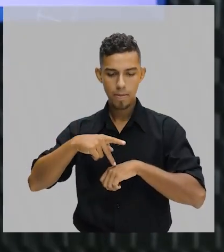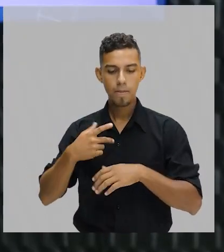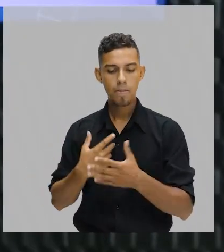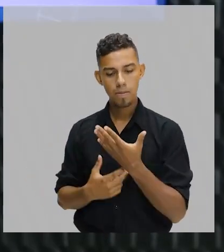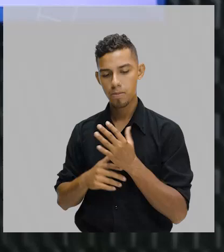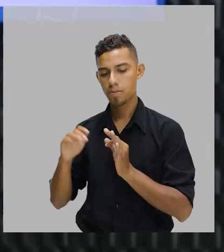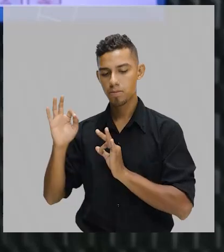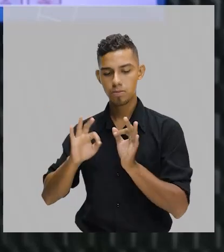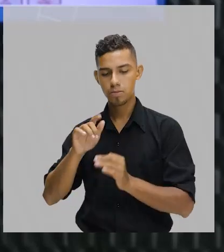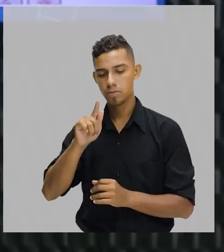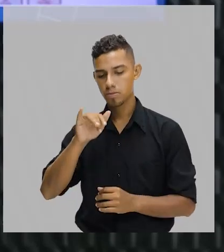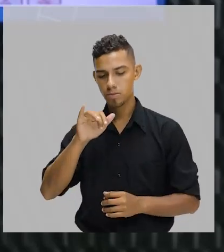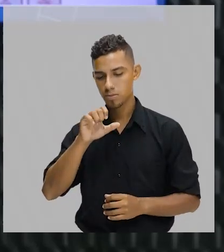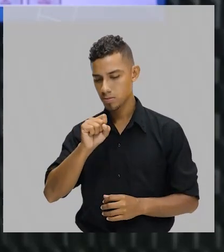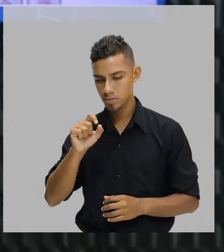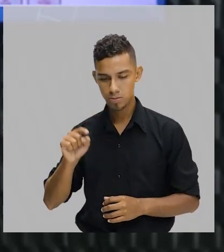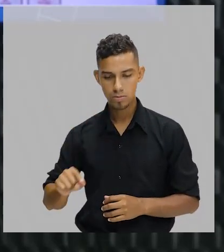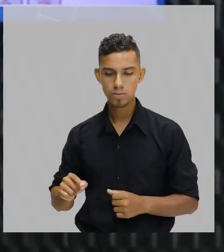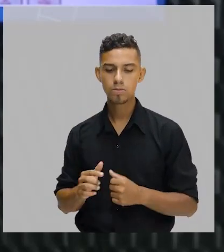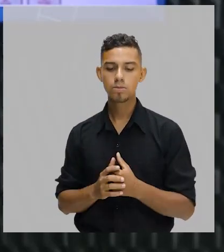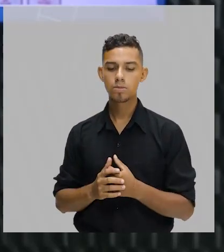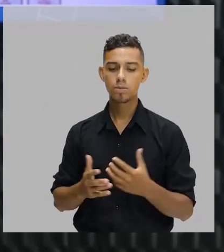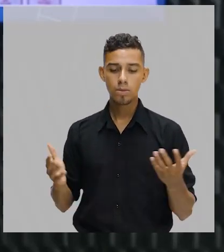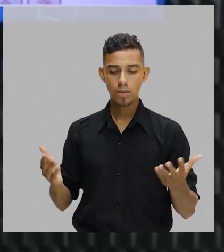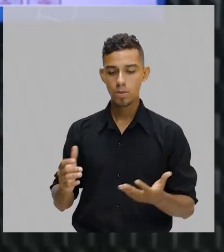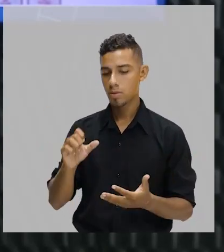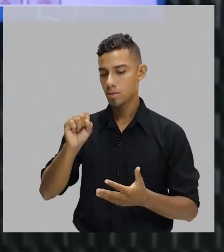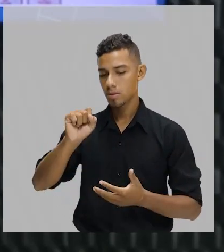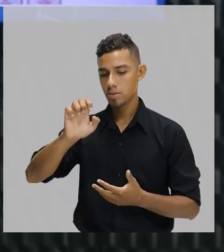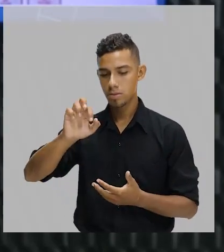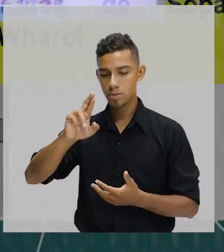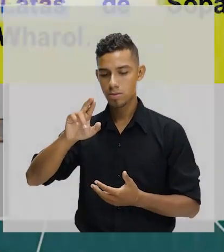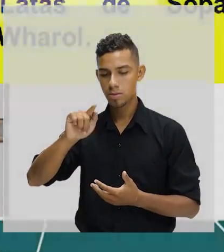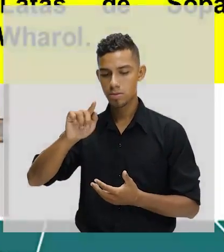Pode ser feito com giz ou bastão. Serigrafia, bom,